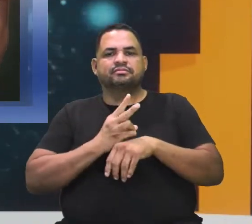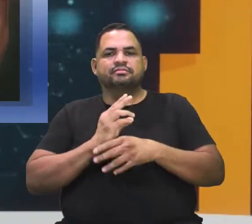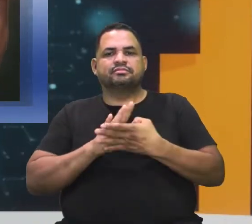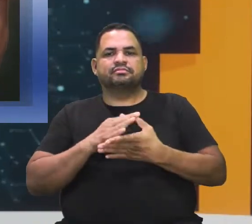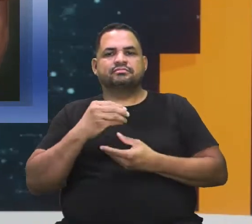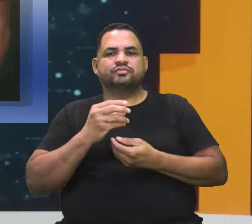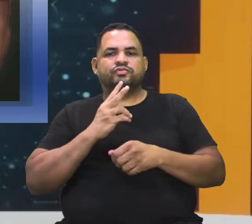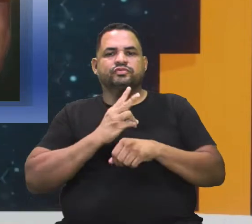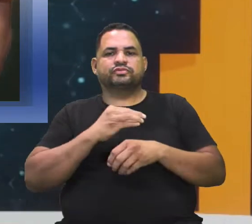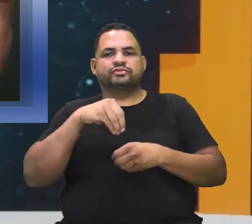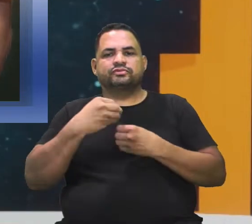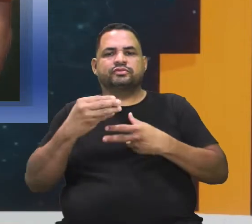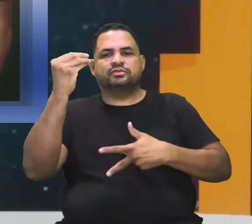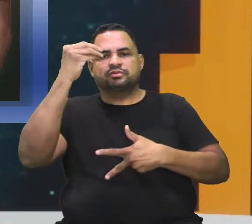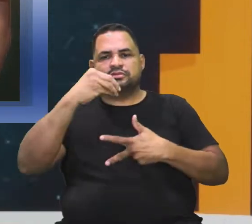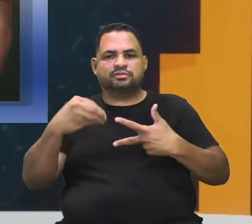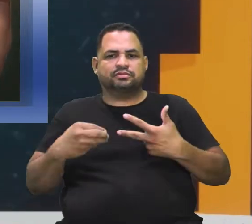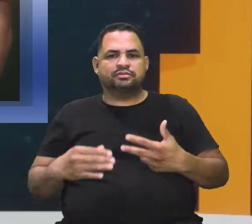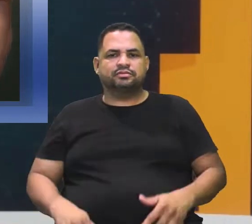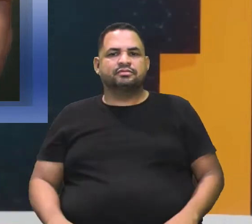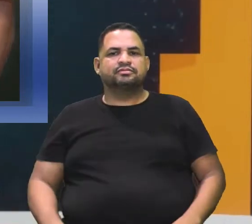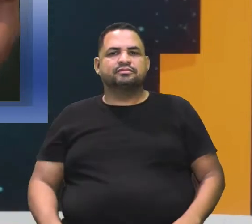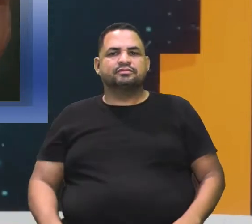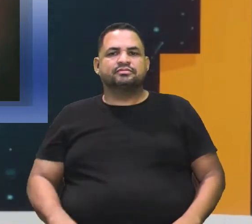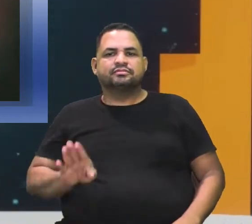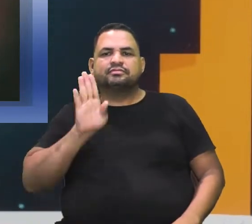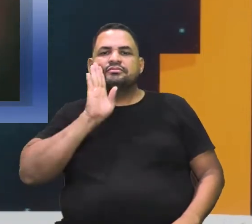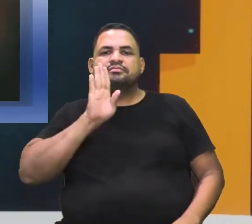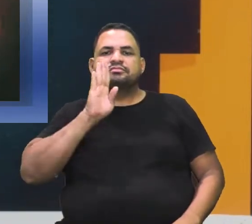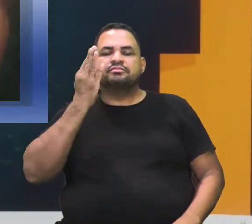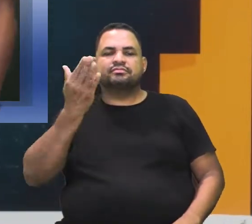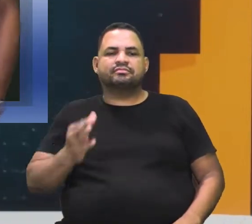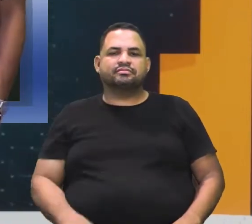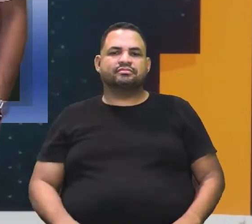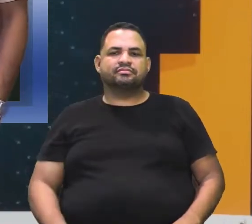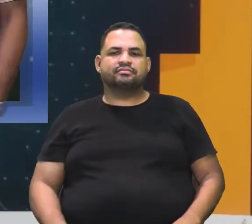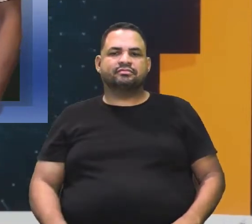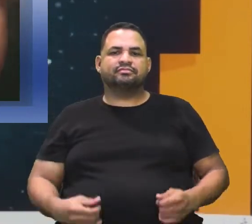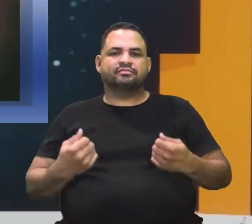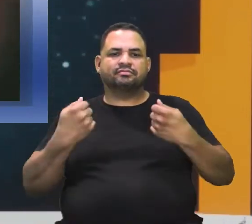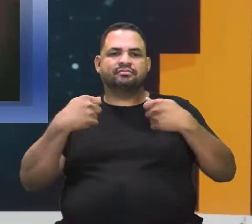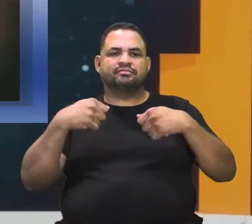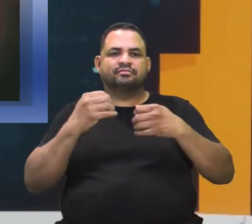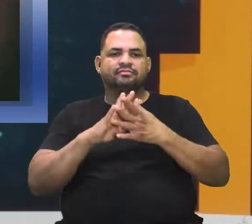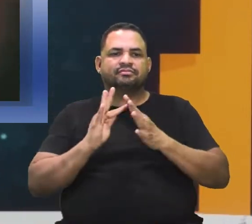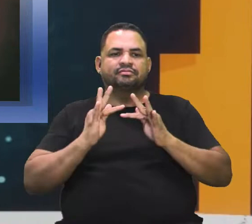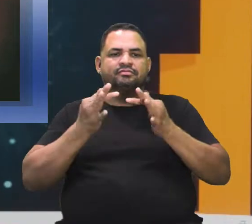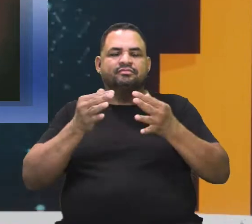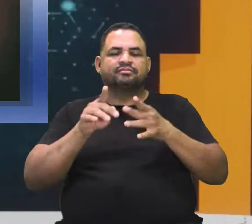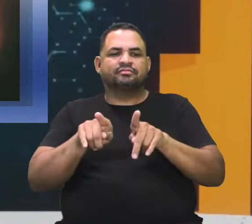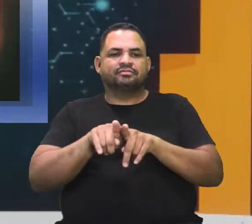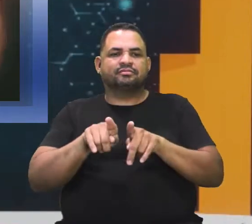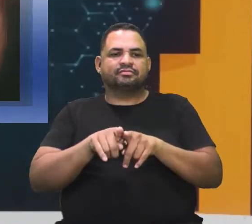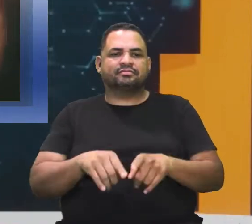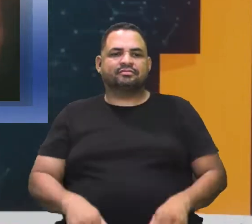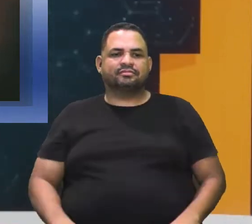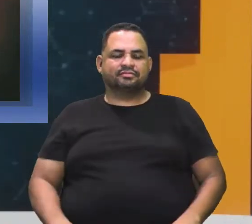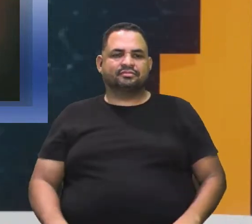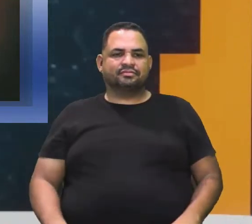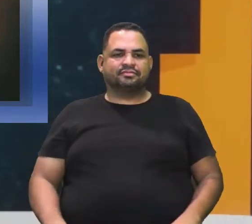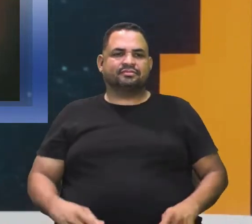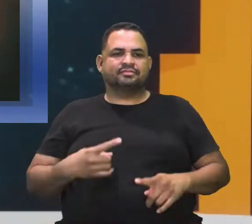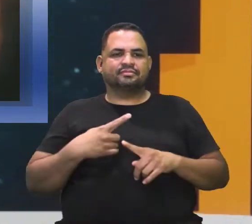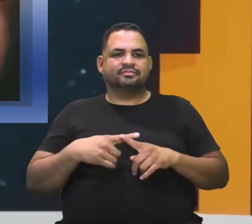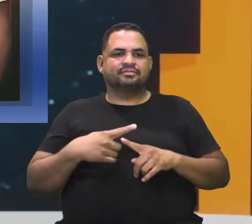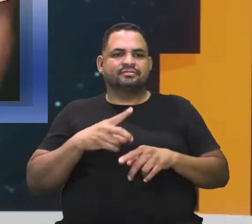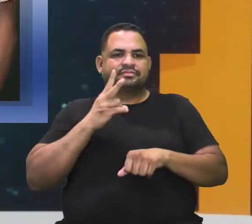externa na aula de Enem. Sim, é isso legal, mesmo, já é. Só que a gente pode colocar lá pro finalzinho também, lá já finalizando,